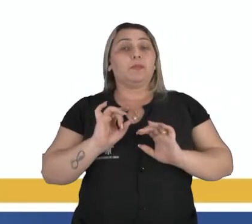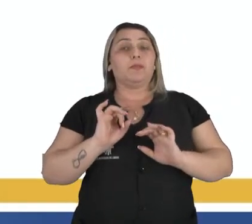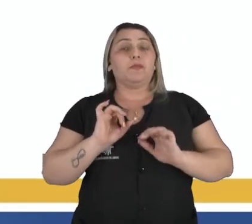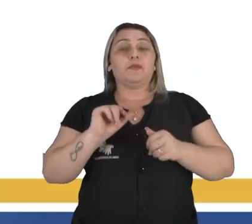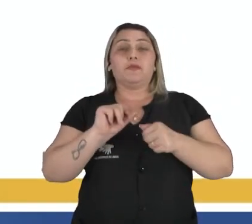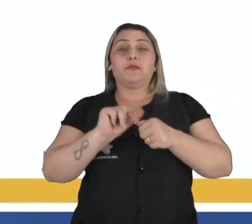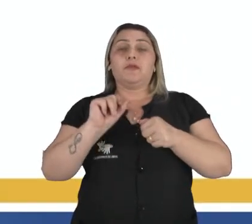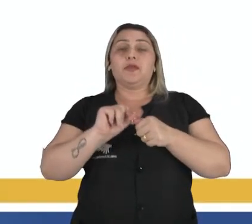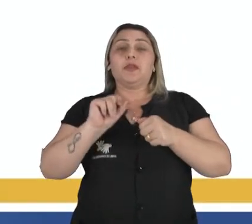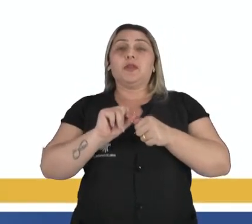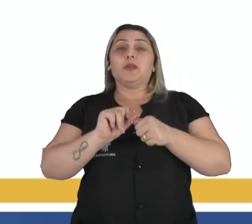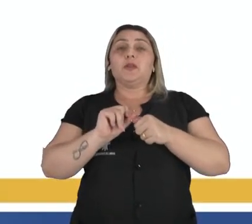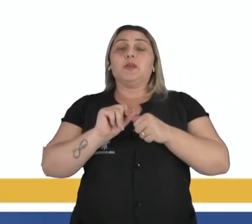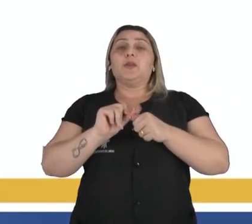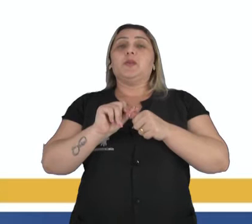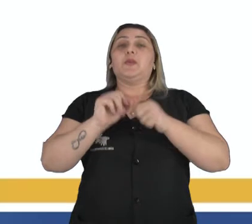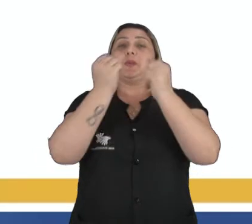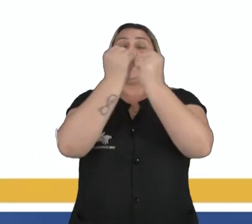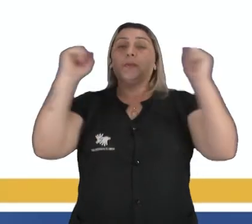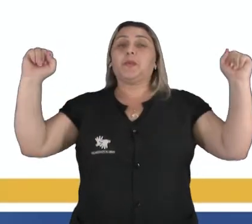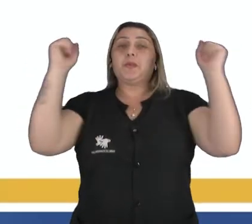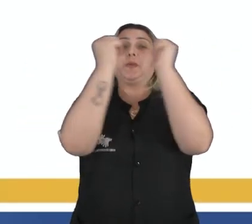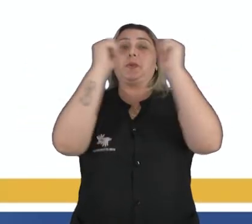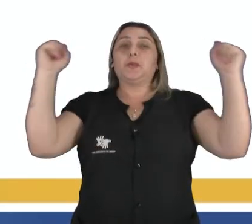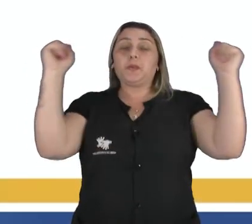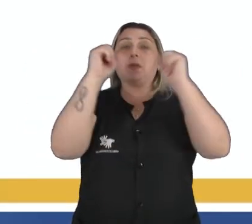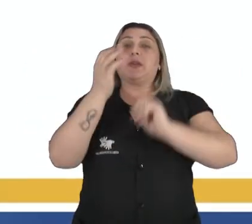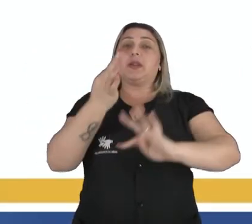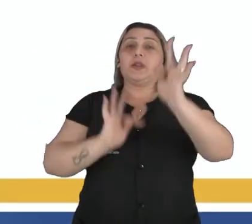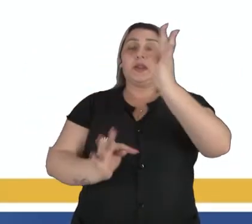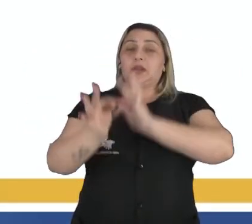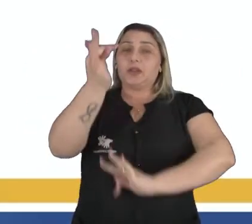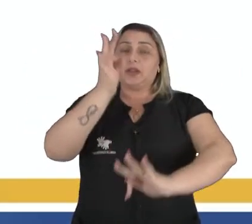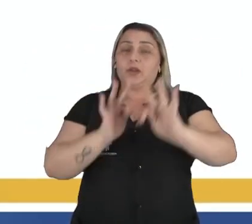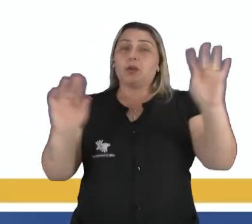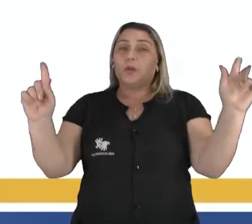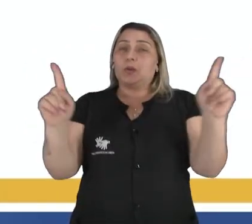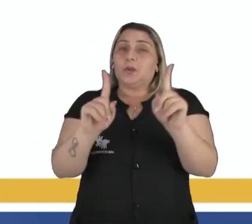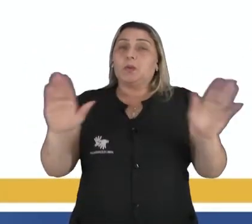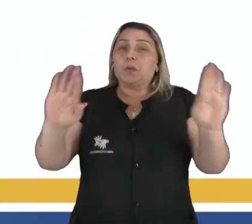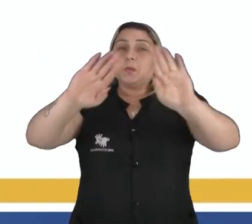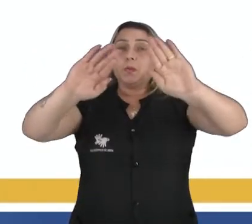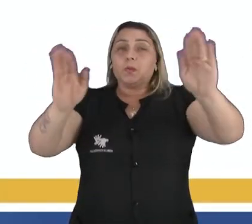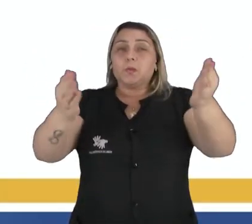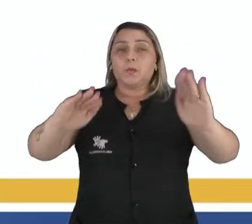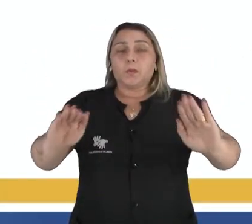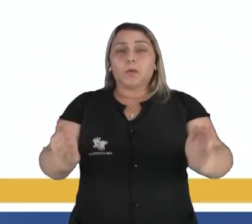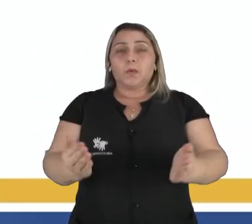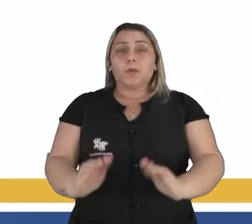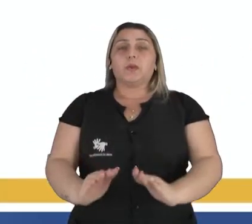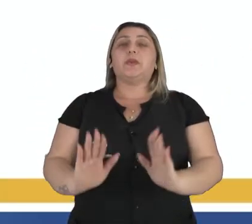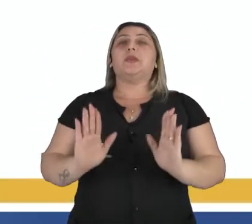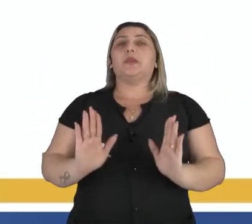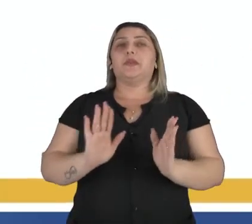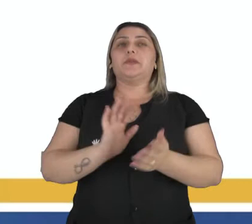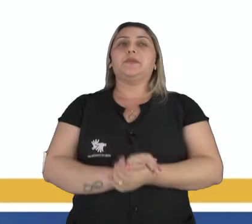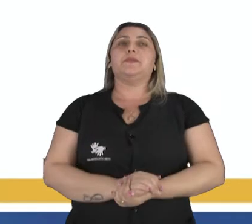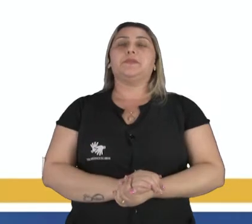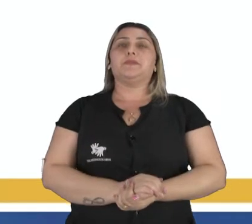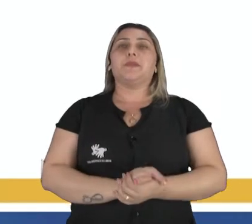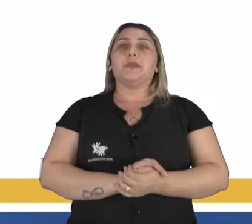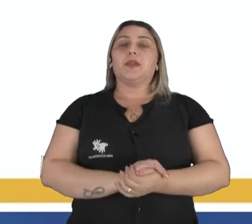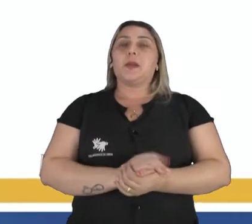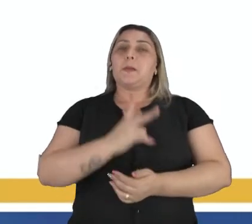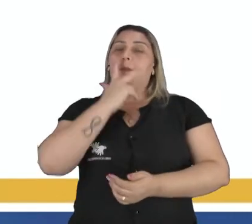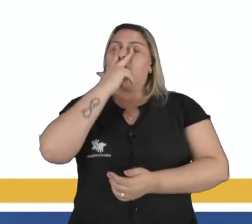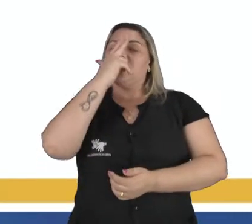digamos aquele enxugamento né da da mídia tecnologia vai lá diz o fura e coloca gominhos então